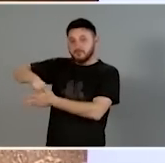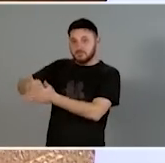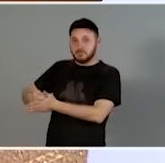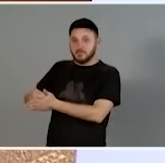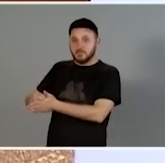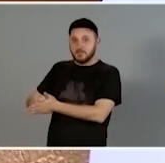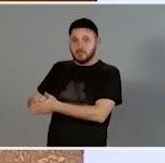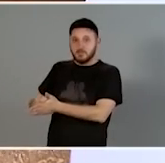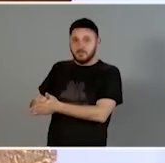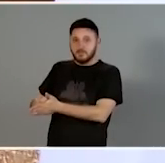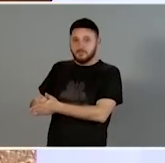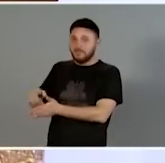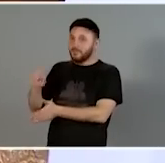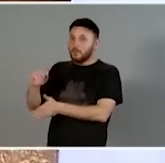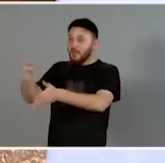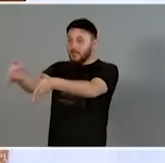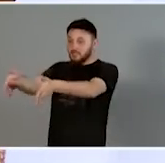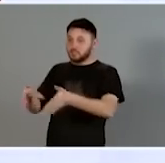que não é o caixão,